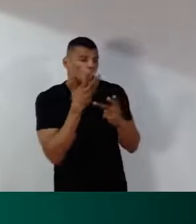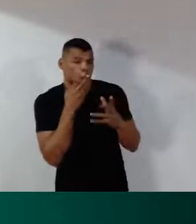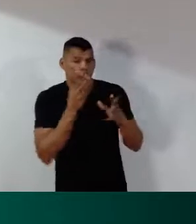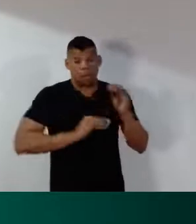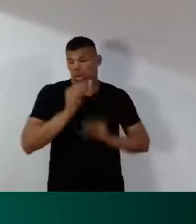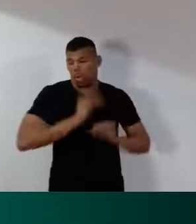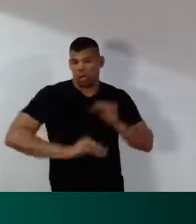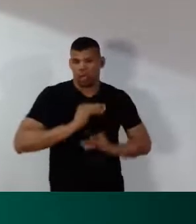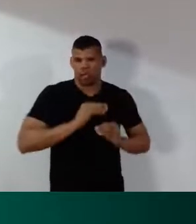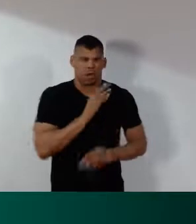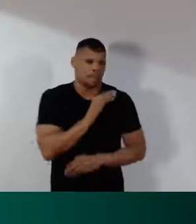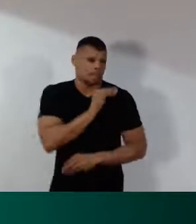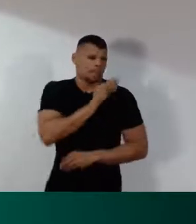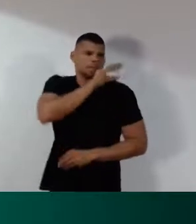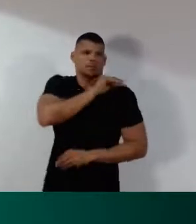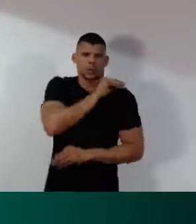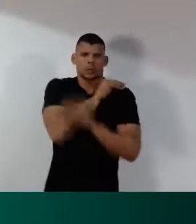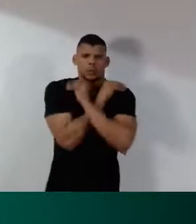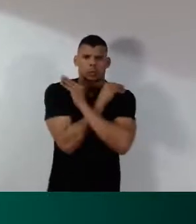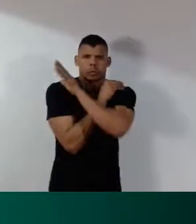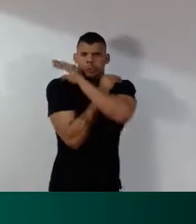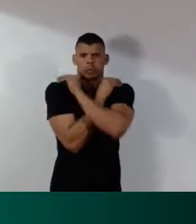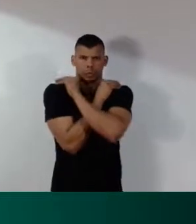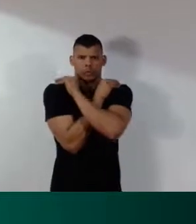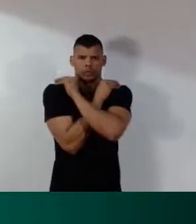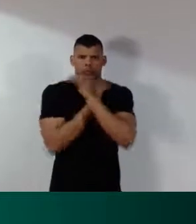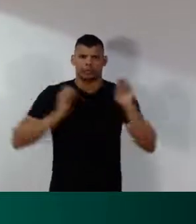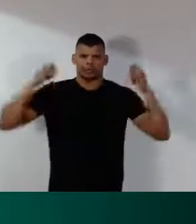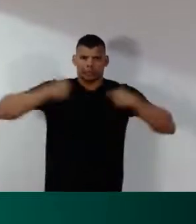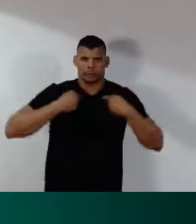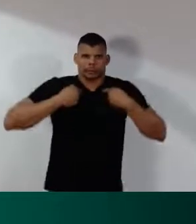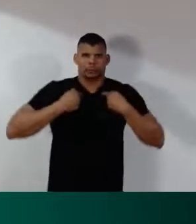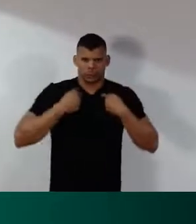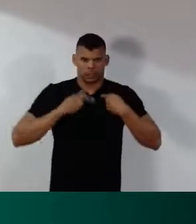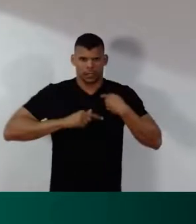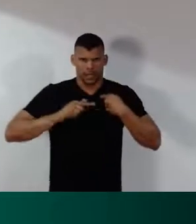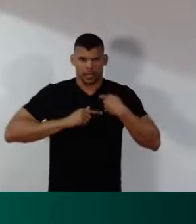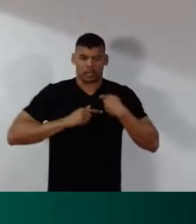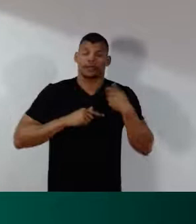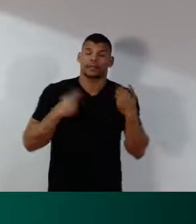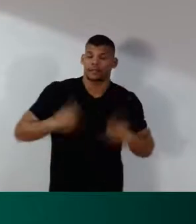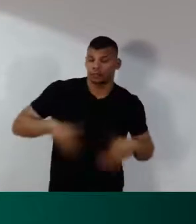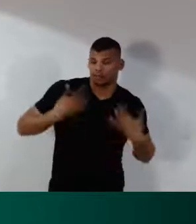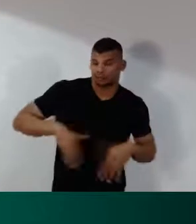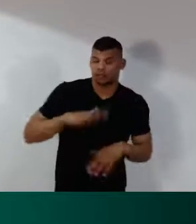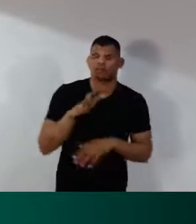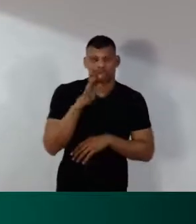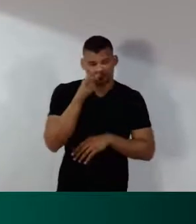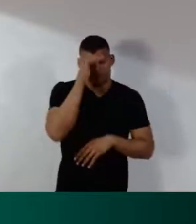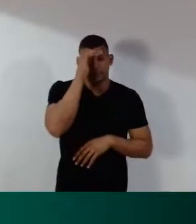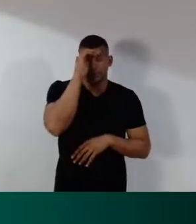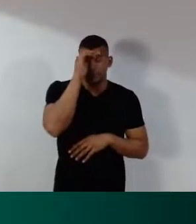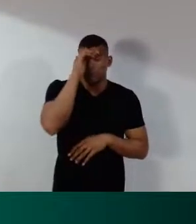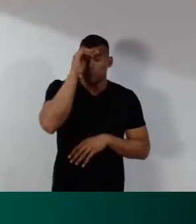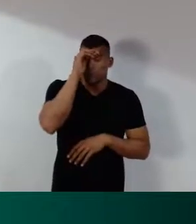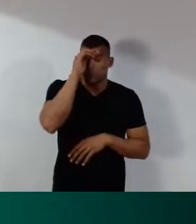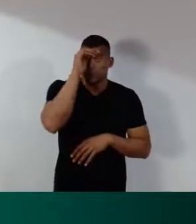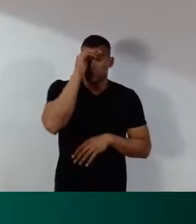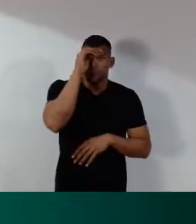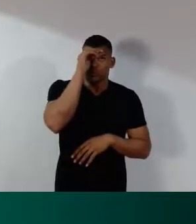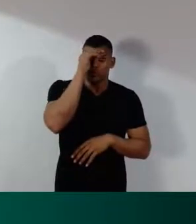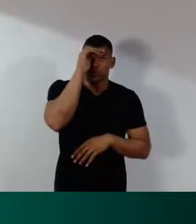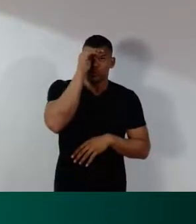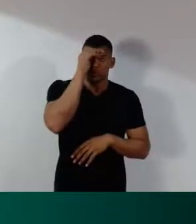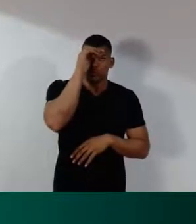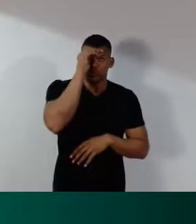mas tirando o mofo e colocando também aí é importante a gente faz essa leitura né